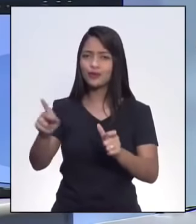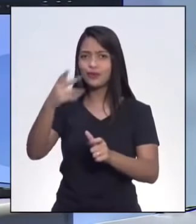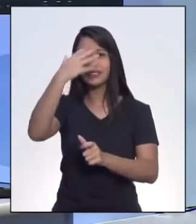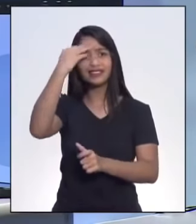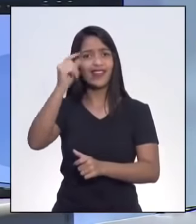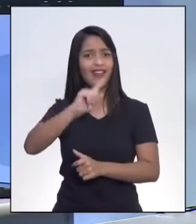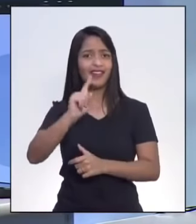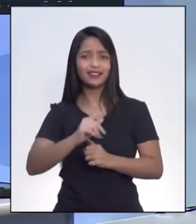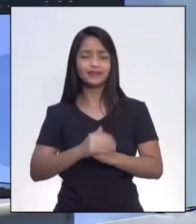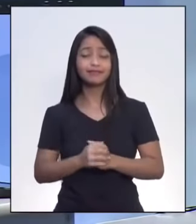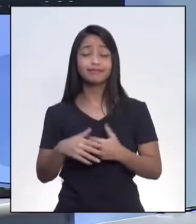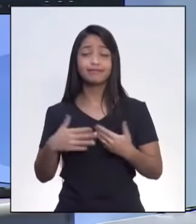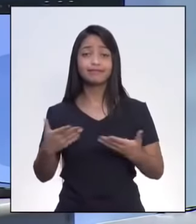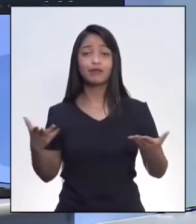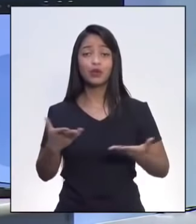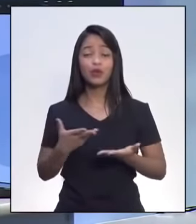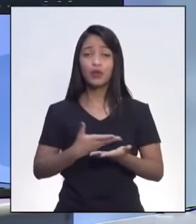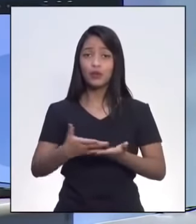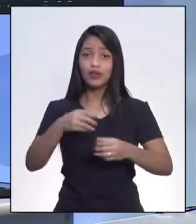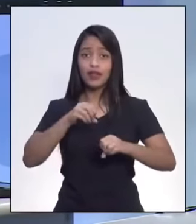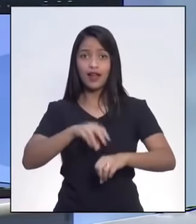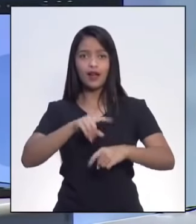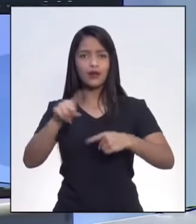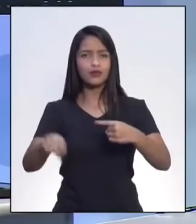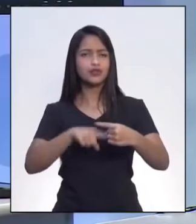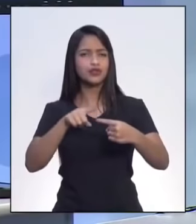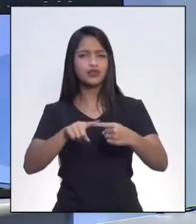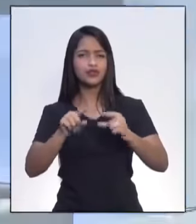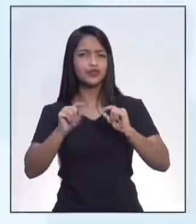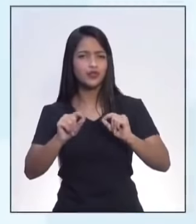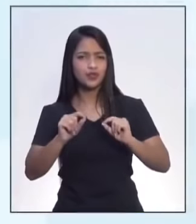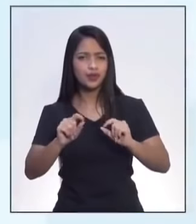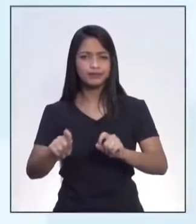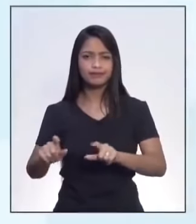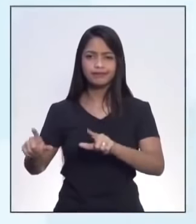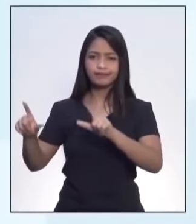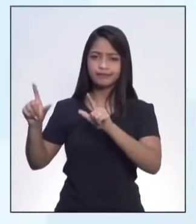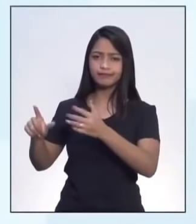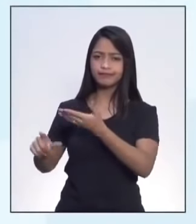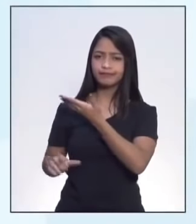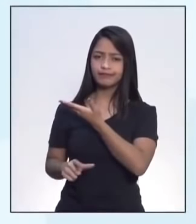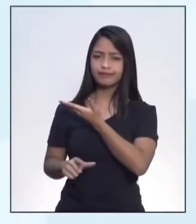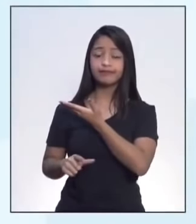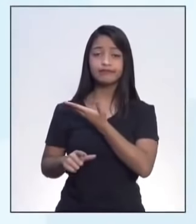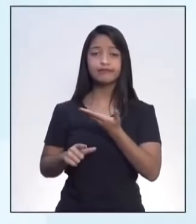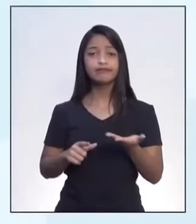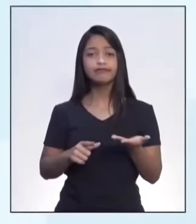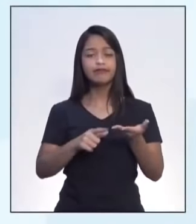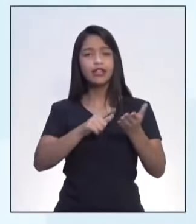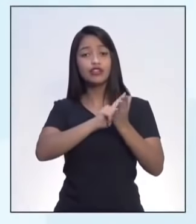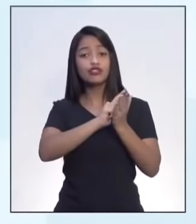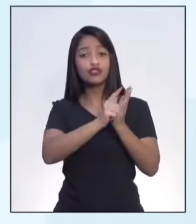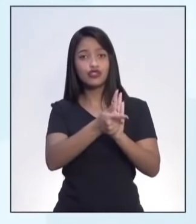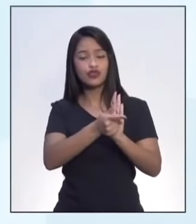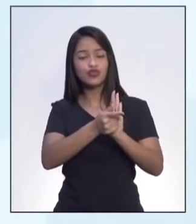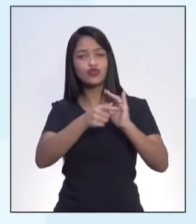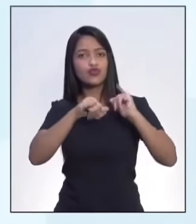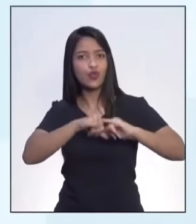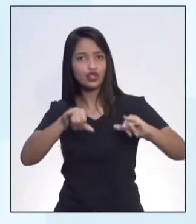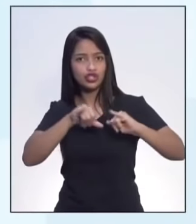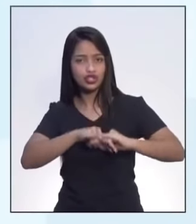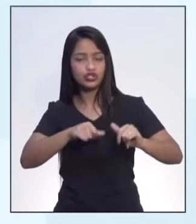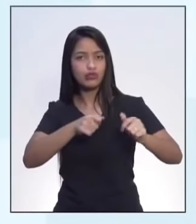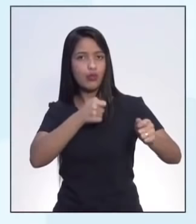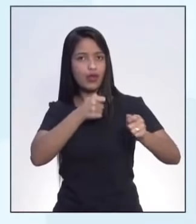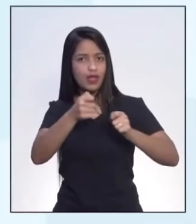aí nossa aula de hoje, tá? Quais são os objetivos? Objetivos na tela. Interpretar os gêneros textuais notícia e